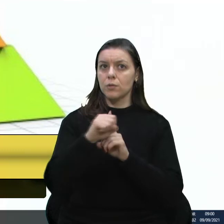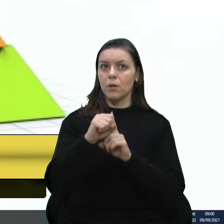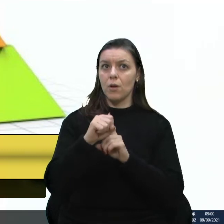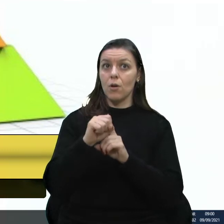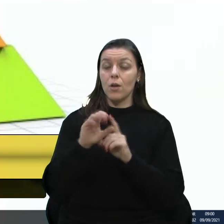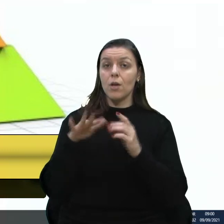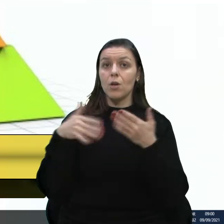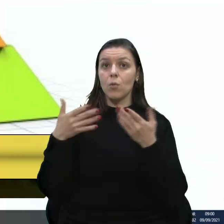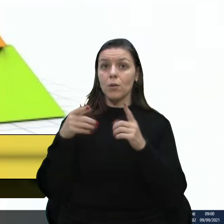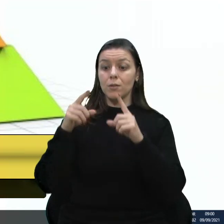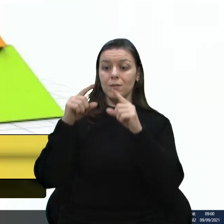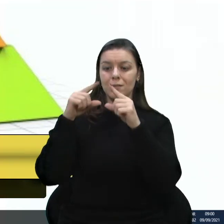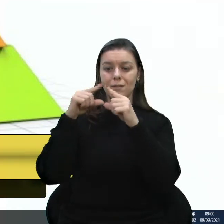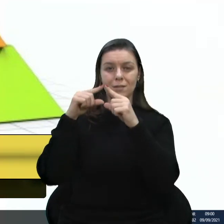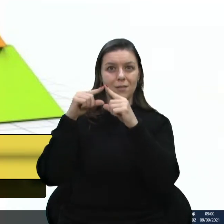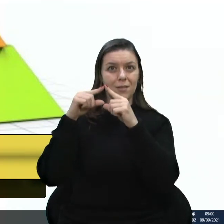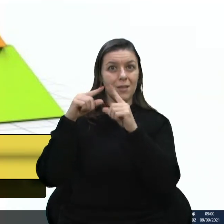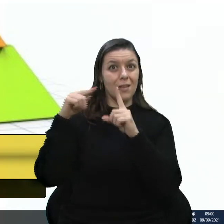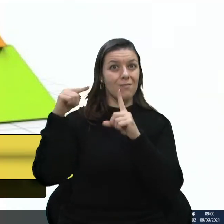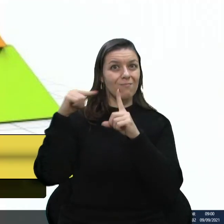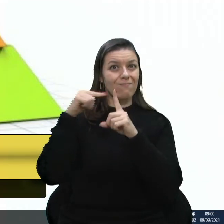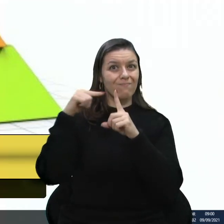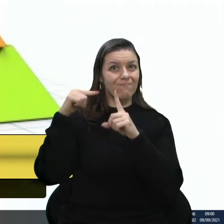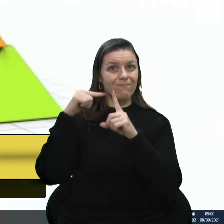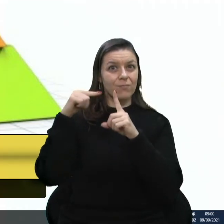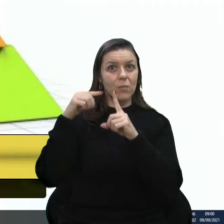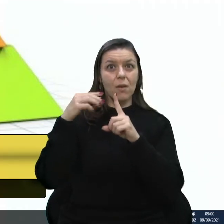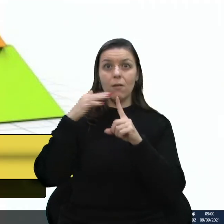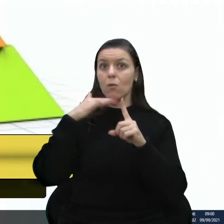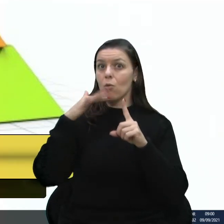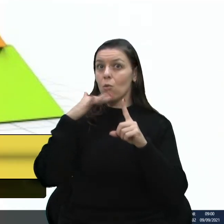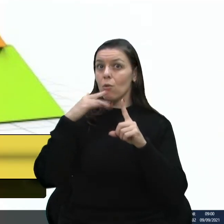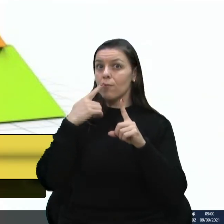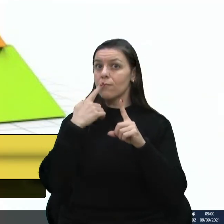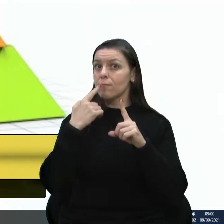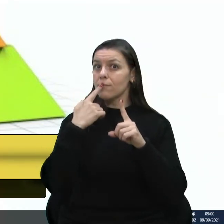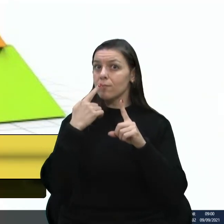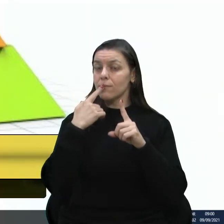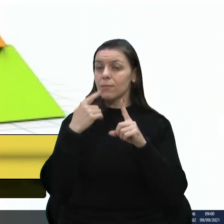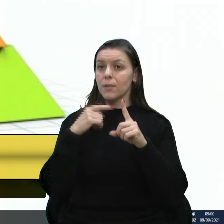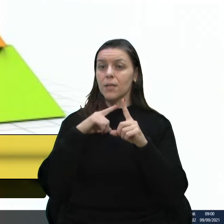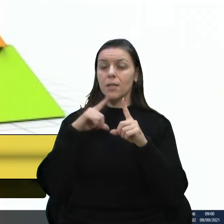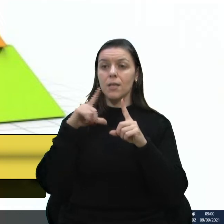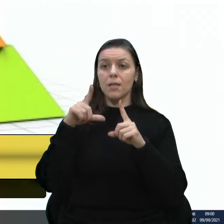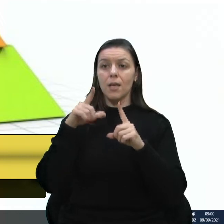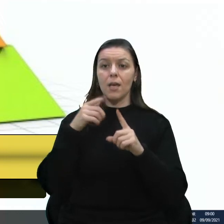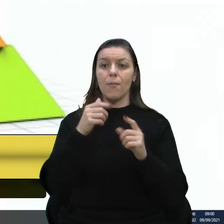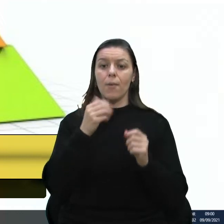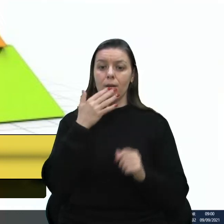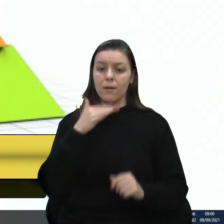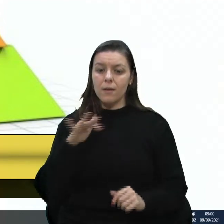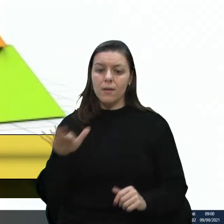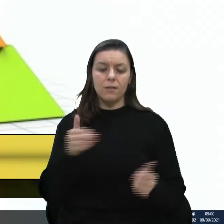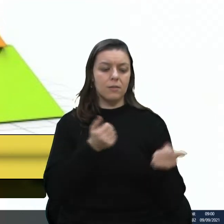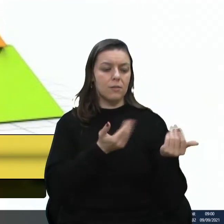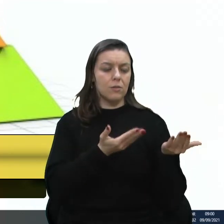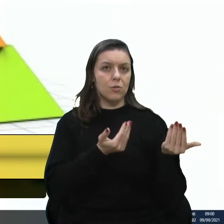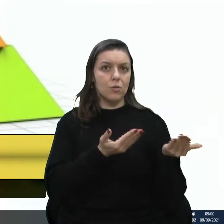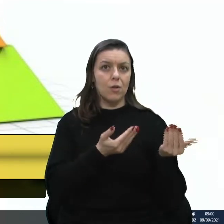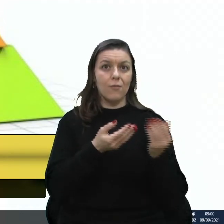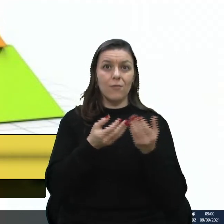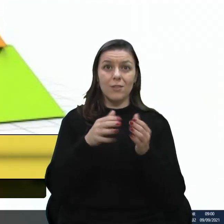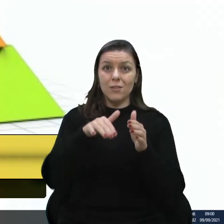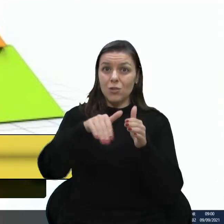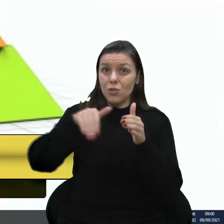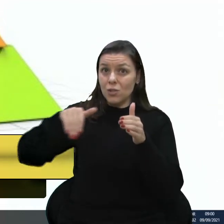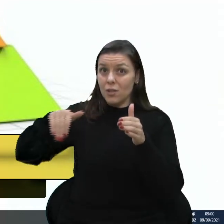da pirâmide, é a alta complexidade. É uma criança, é um adolescente, é um ser humano que foi retirado da